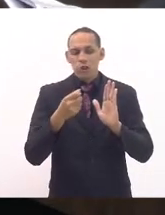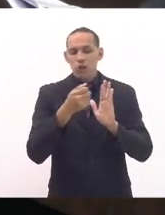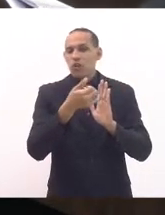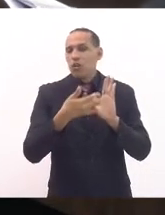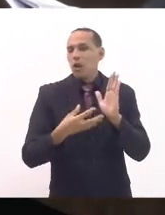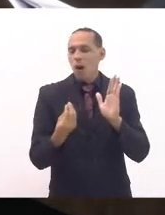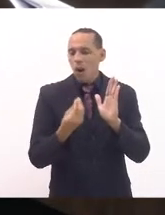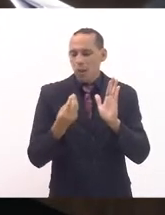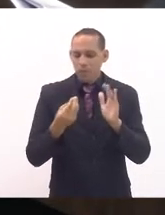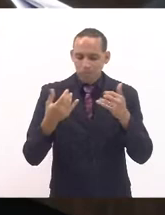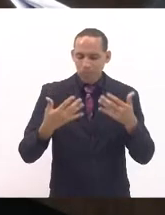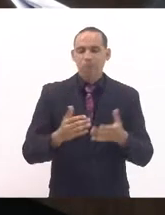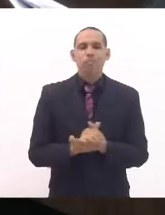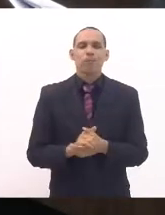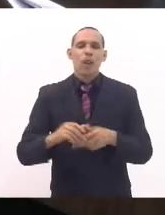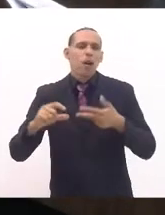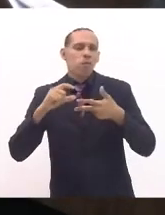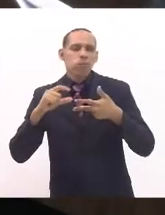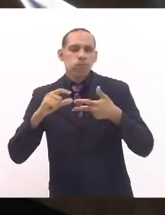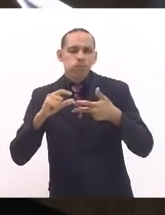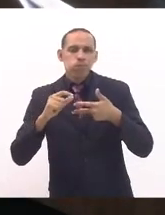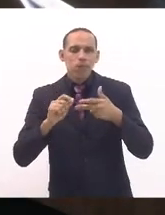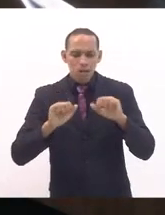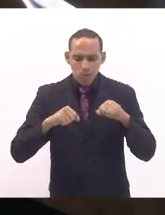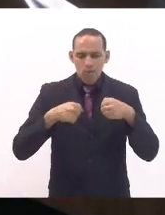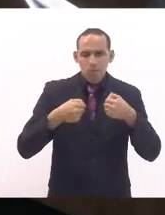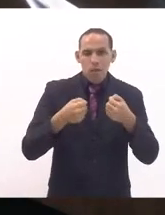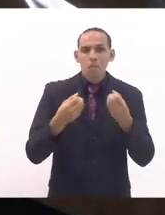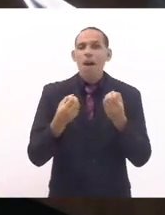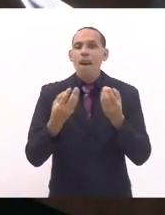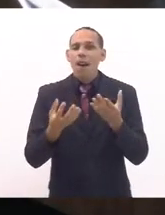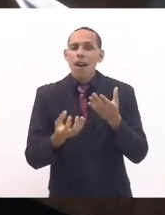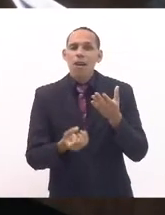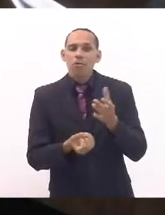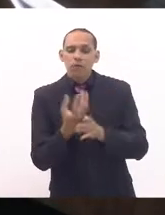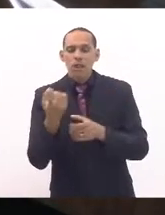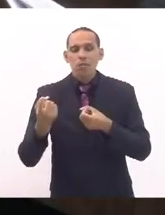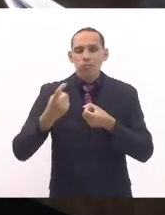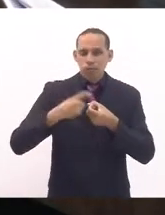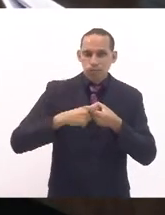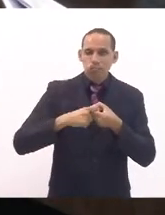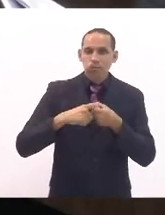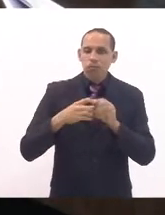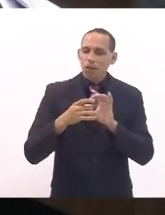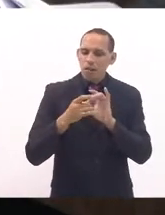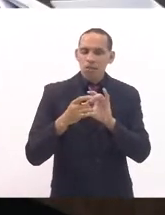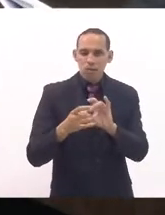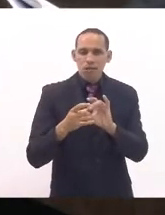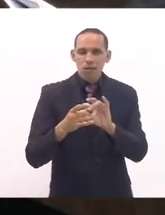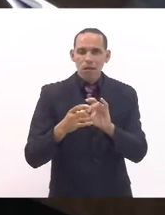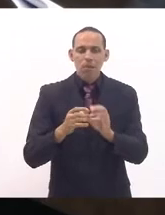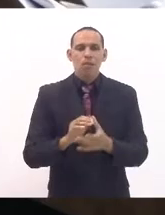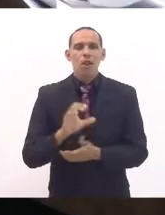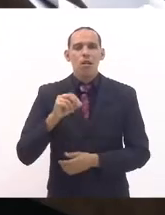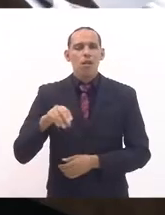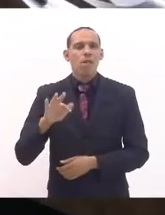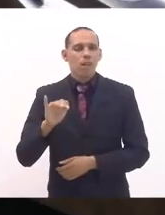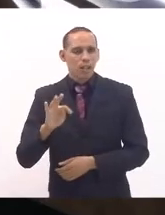redação: o Poder Executivo envidará esforço a produzir convênios sobre a matéria, convênios com faz,